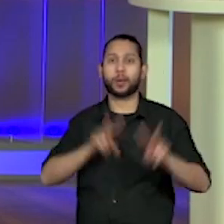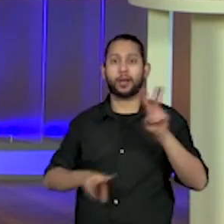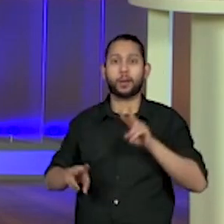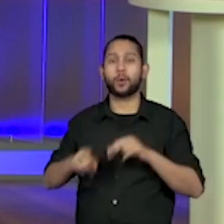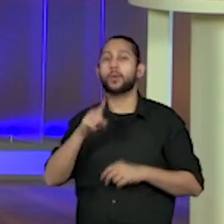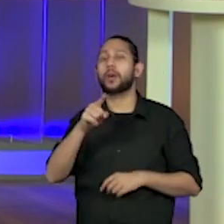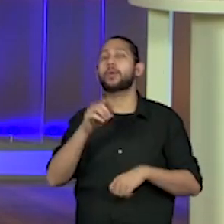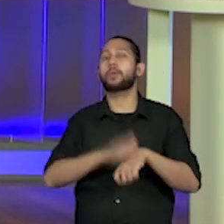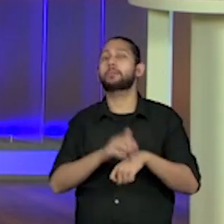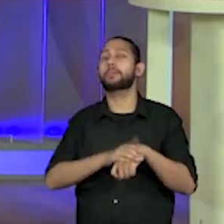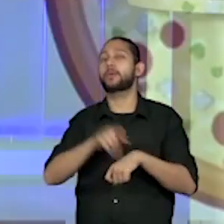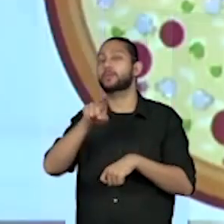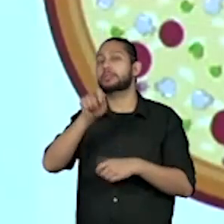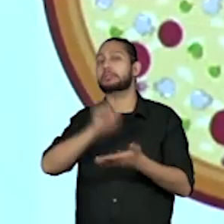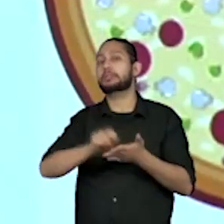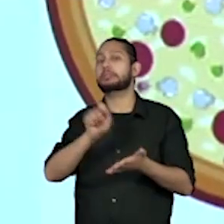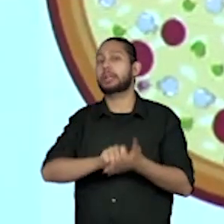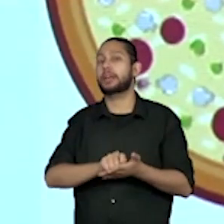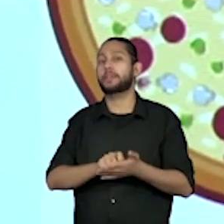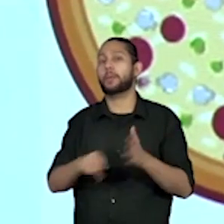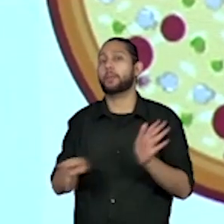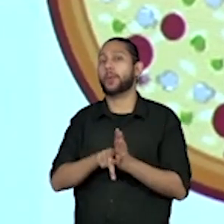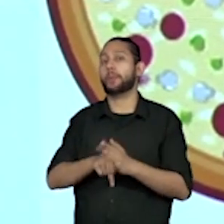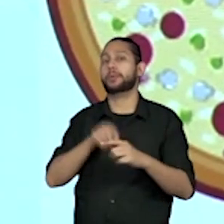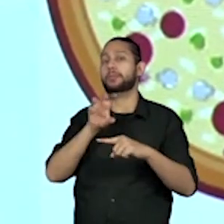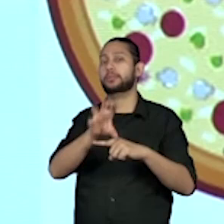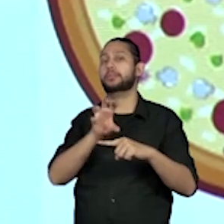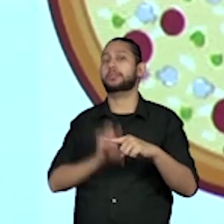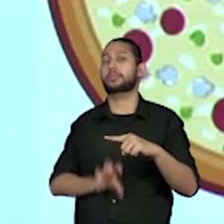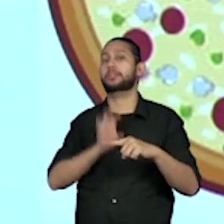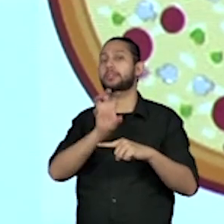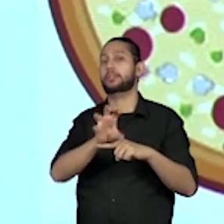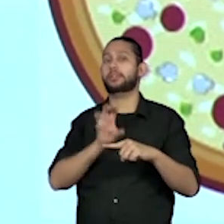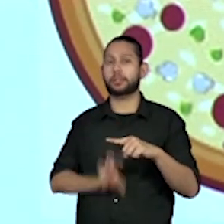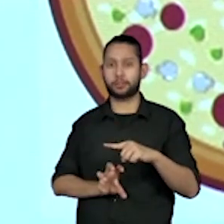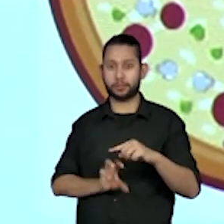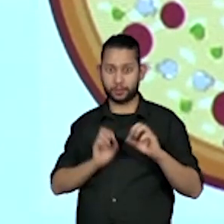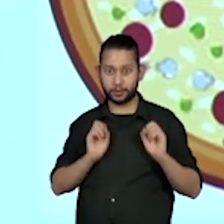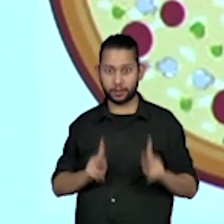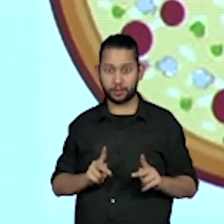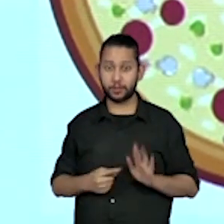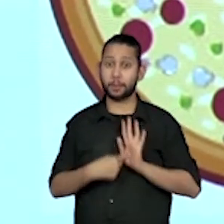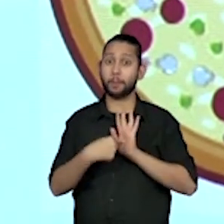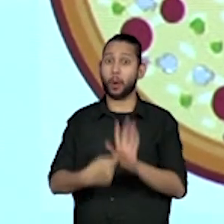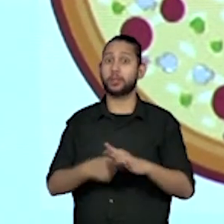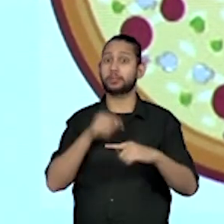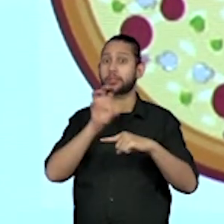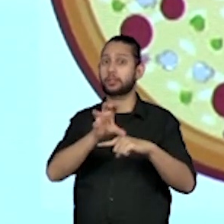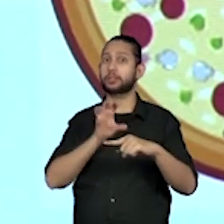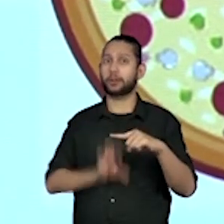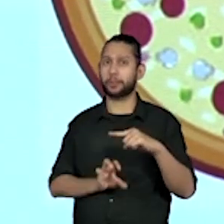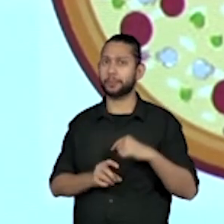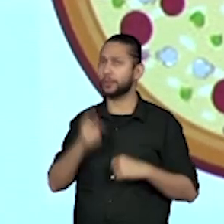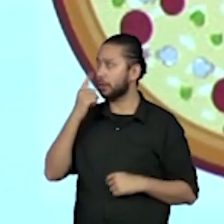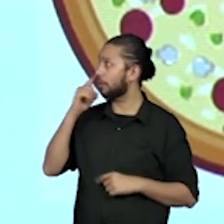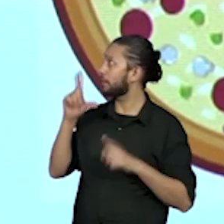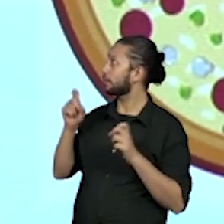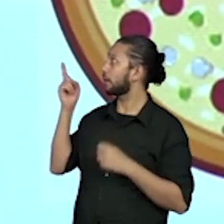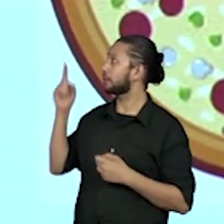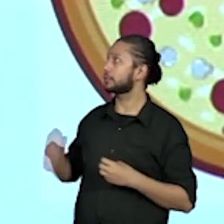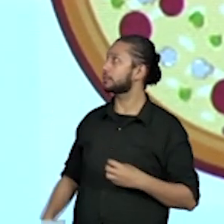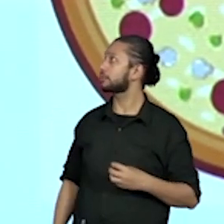escrita fracionária agora. Observe essa primeira imagem e me dê a escrita fracionária